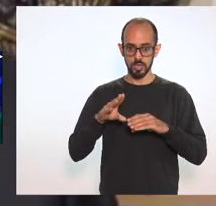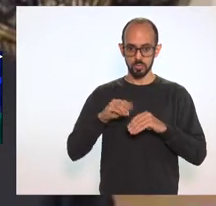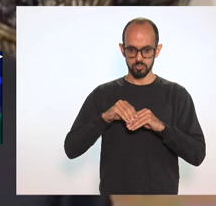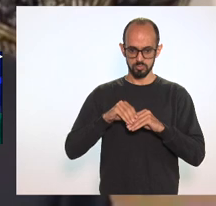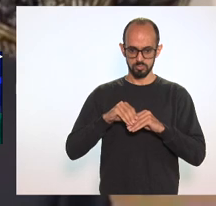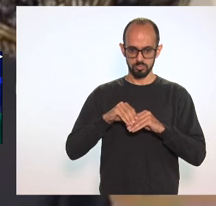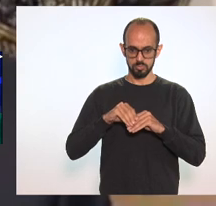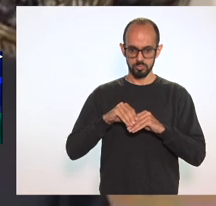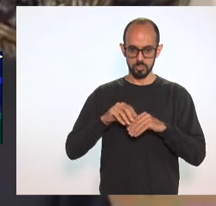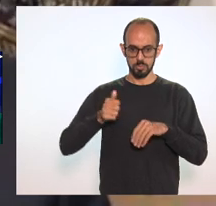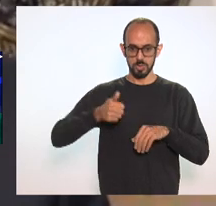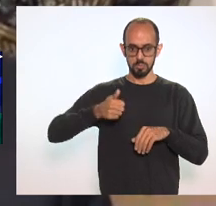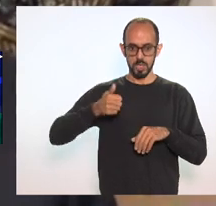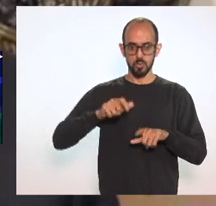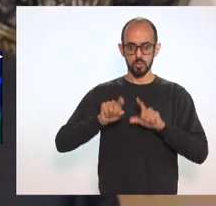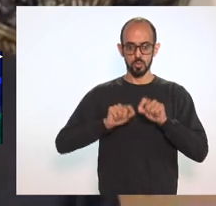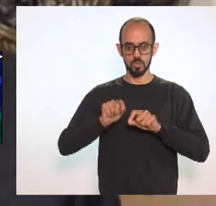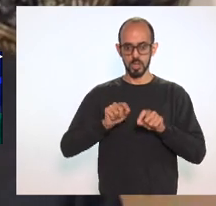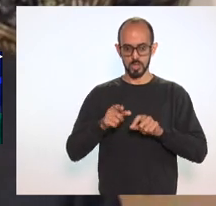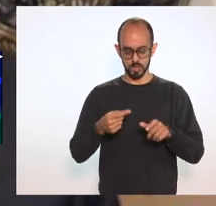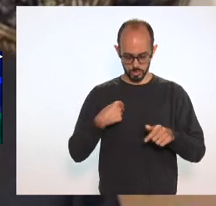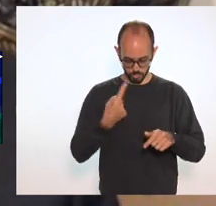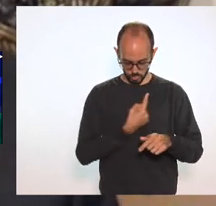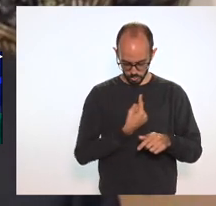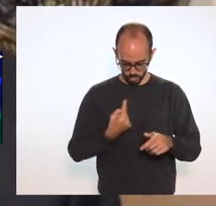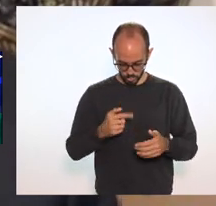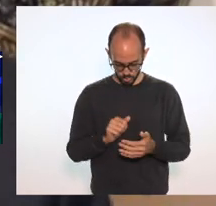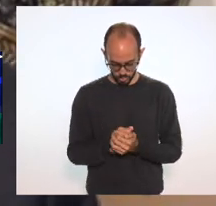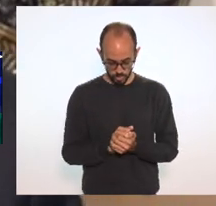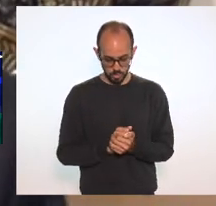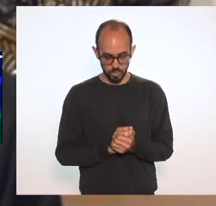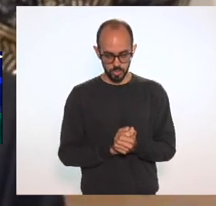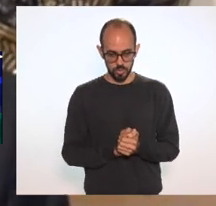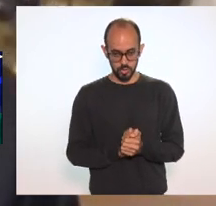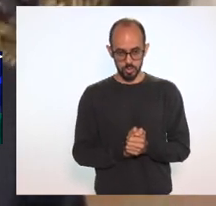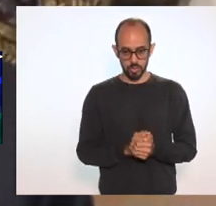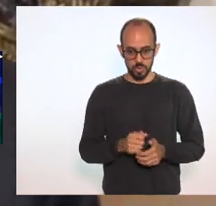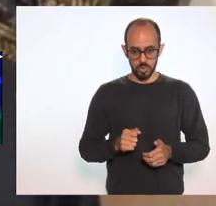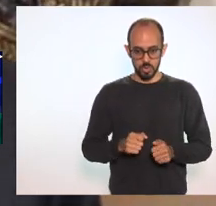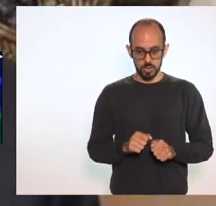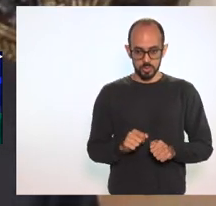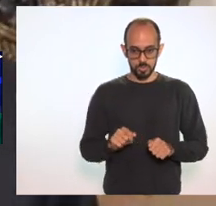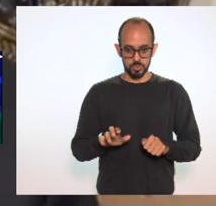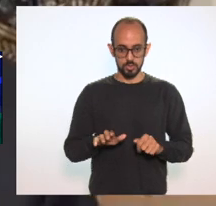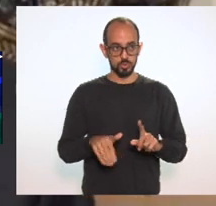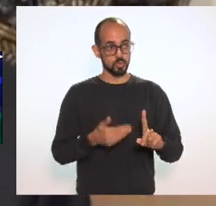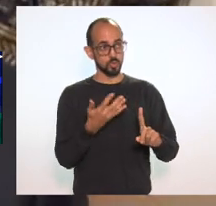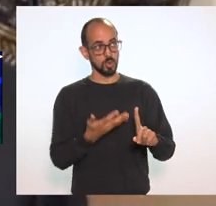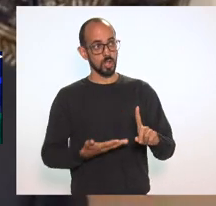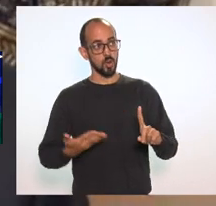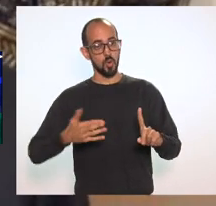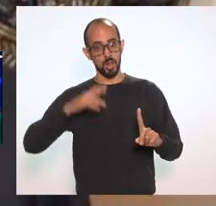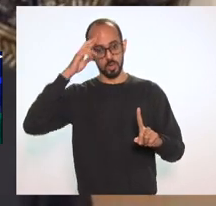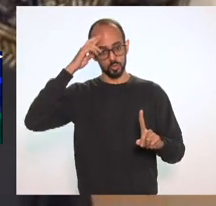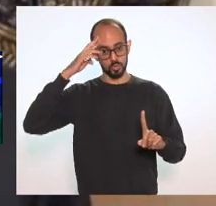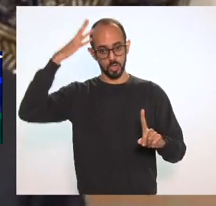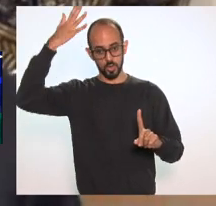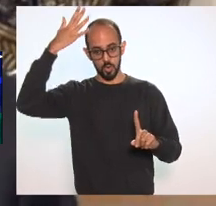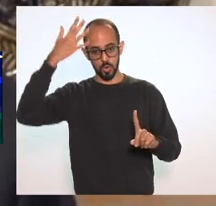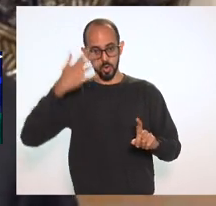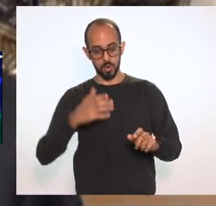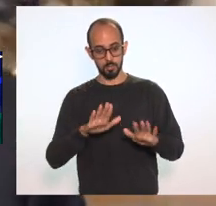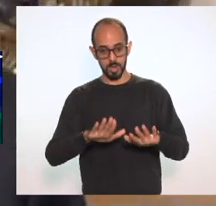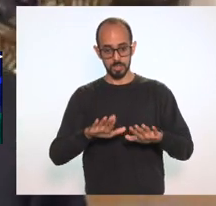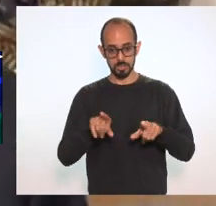primeiro a gente ia a Bíblia diz Toda hora toda glória tem que ser dada ao senhor mas também